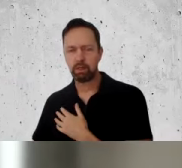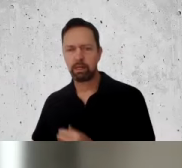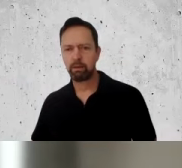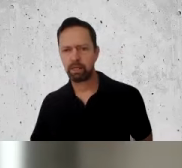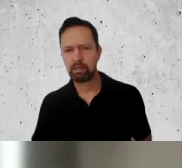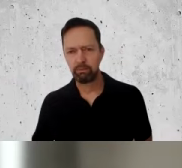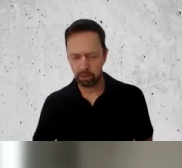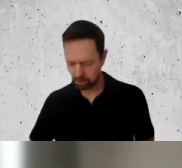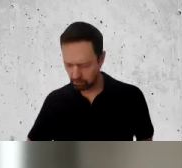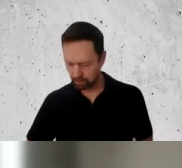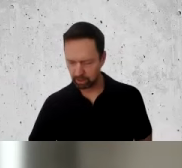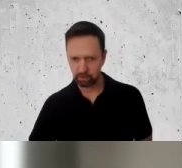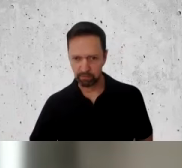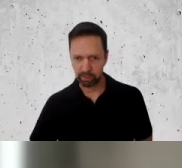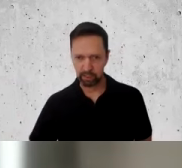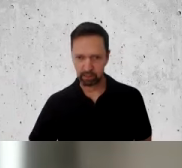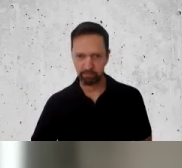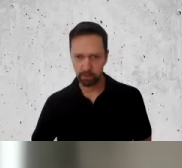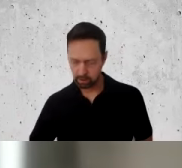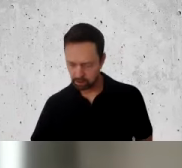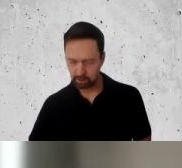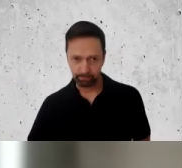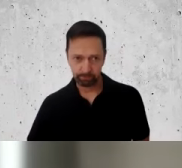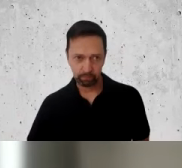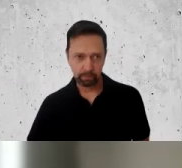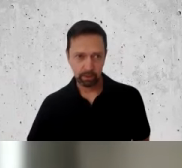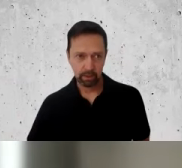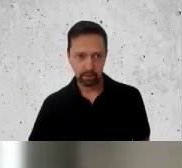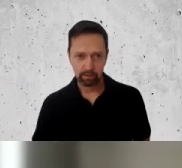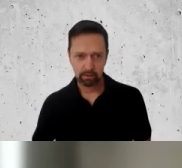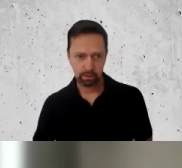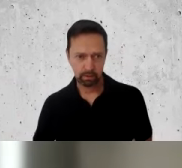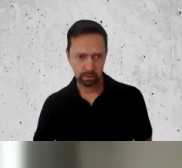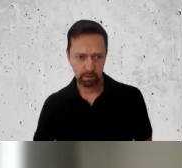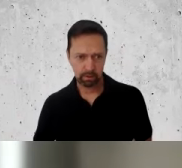então, aqui, bom, vocês vão ver como é que isso vai variar aqui.